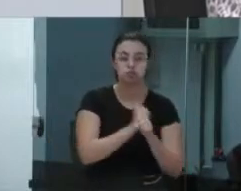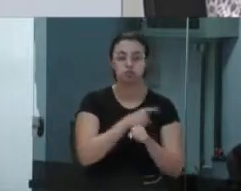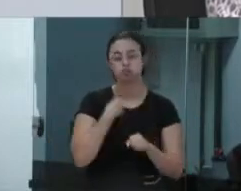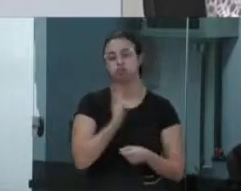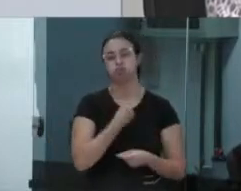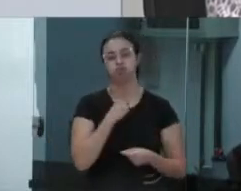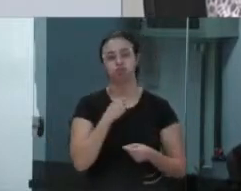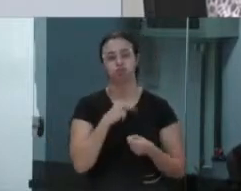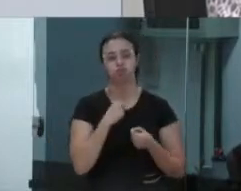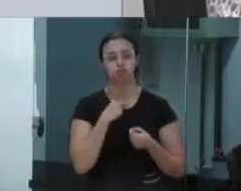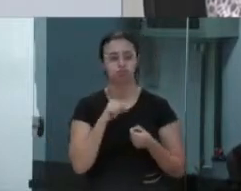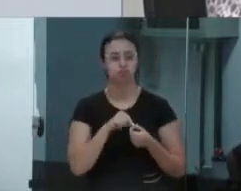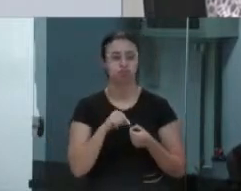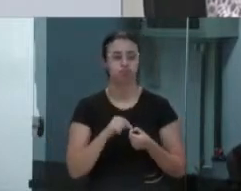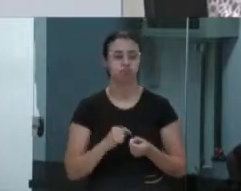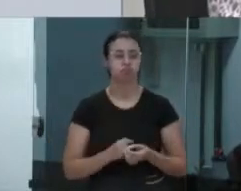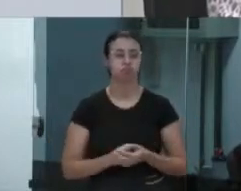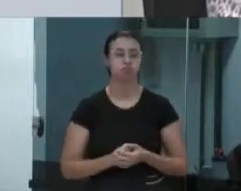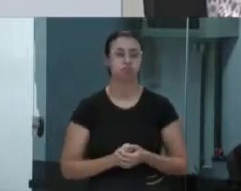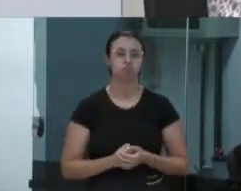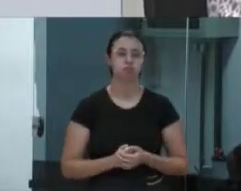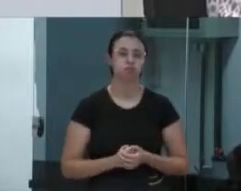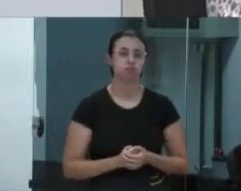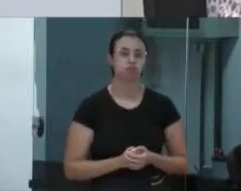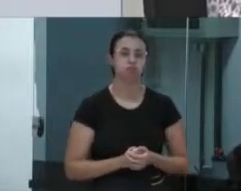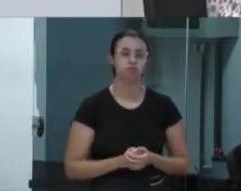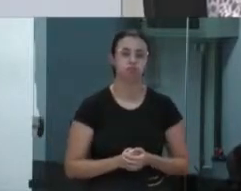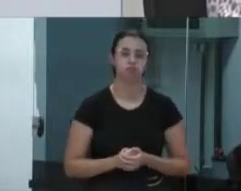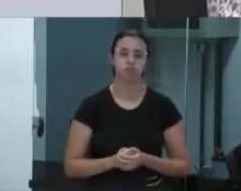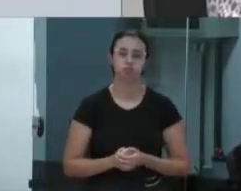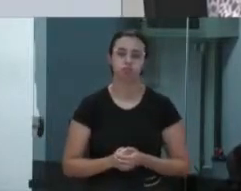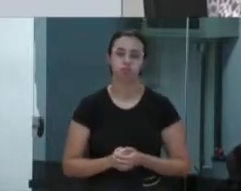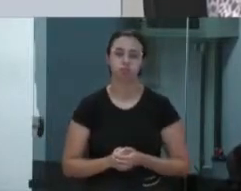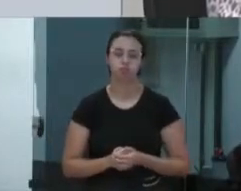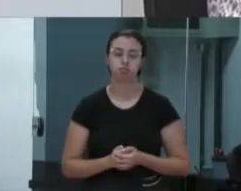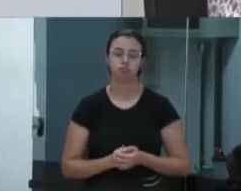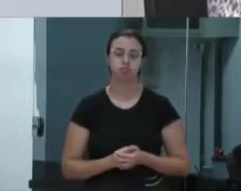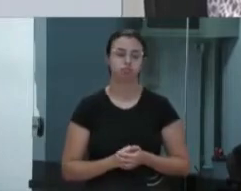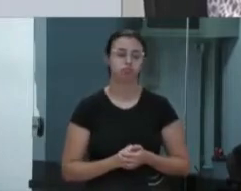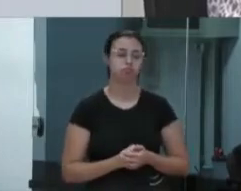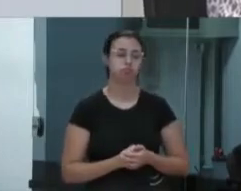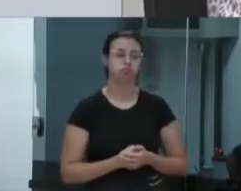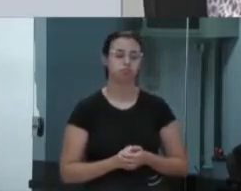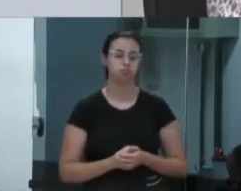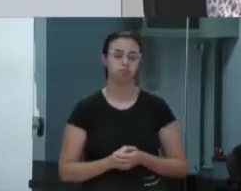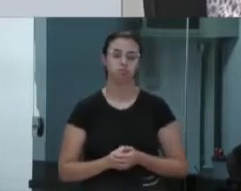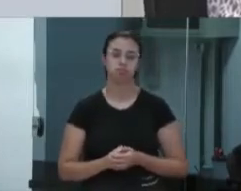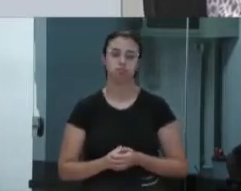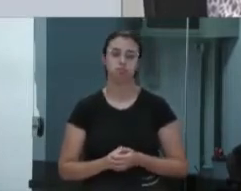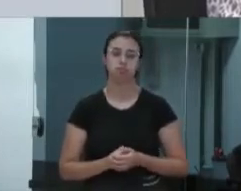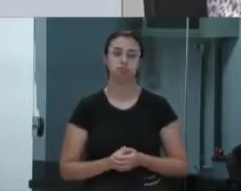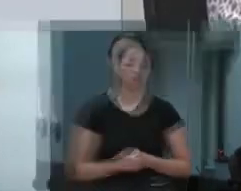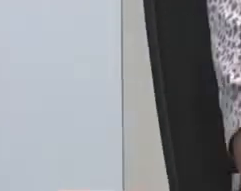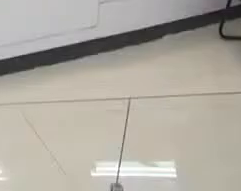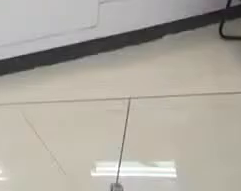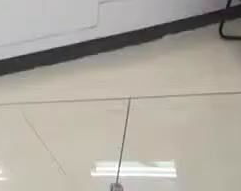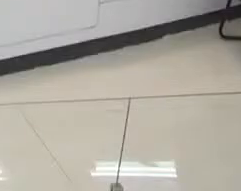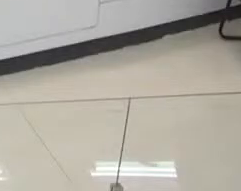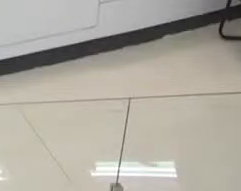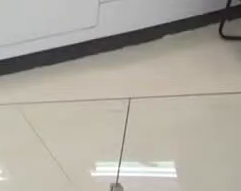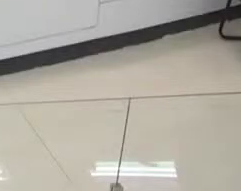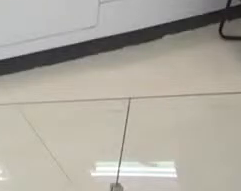nós. Tá? No caso, seria mais a isenção, se no caso houvesse taxa, é isso, né?